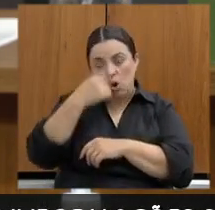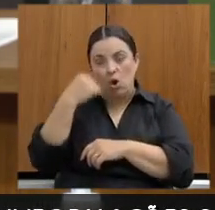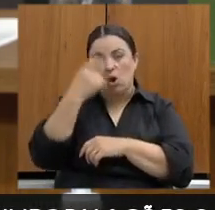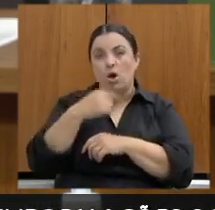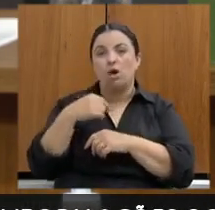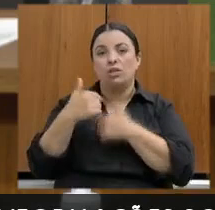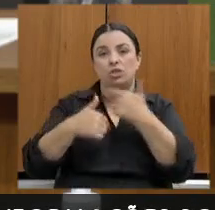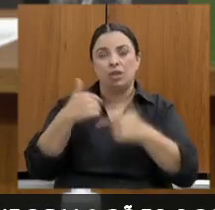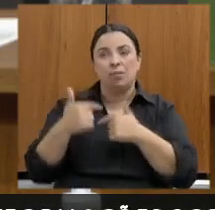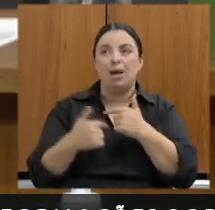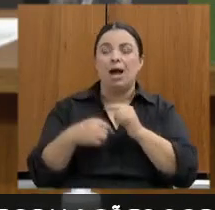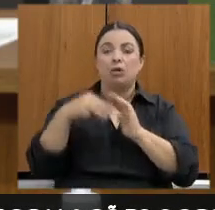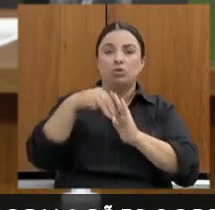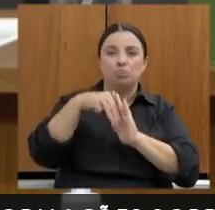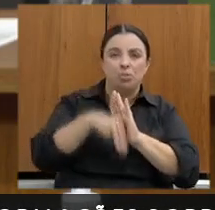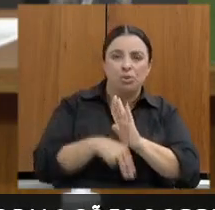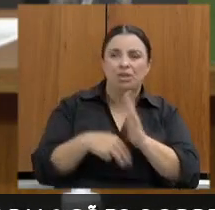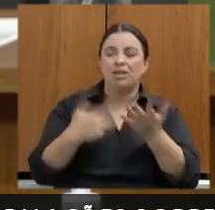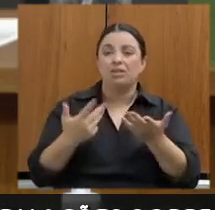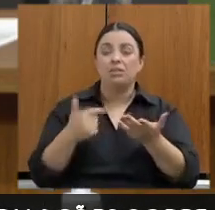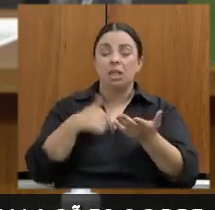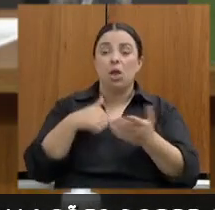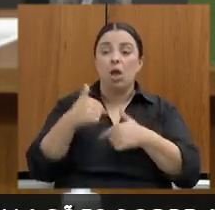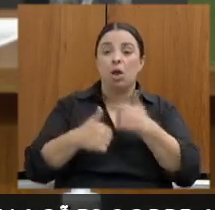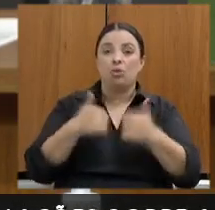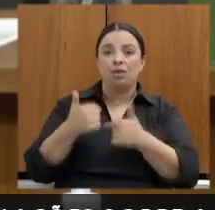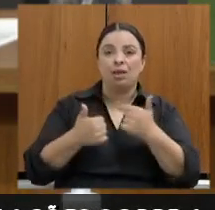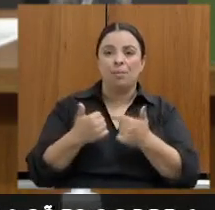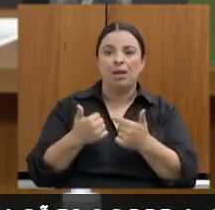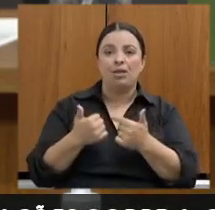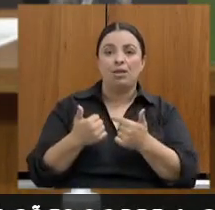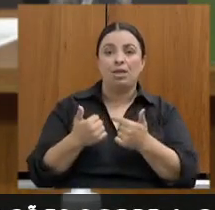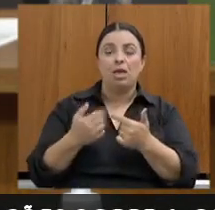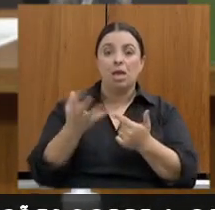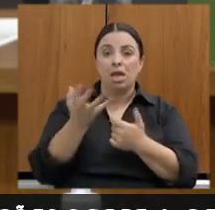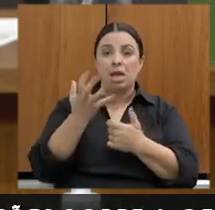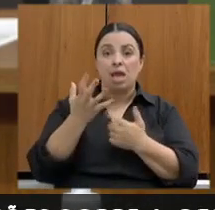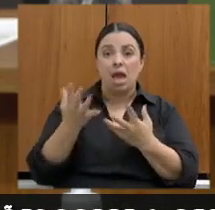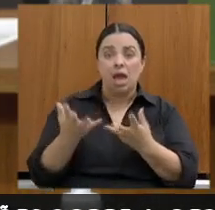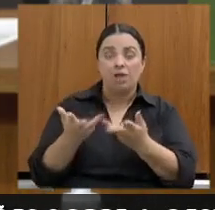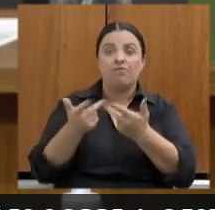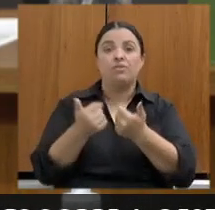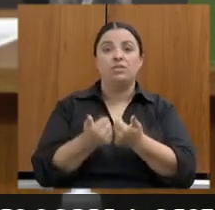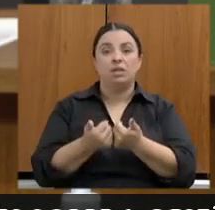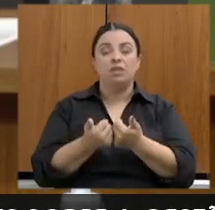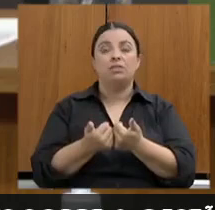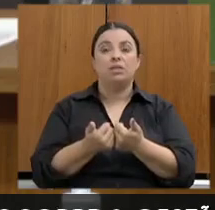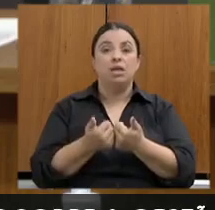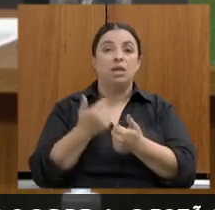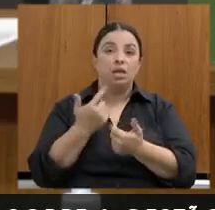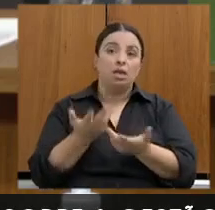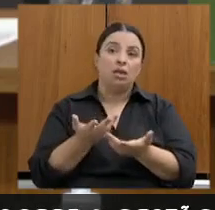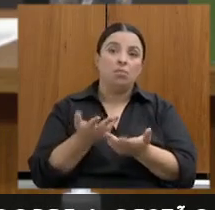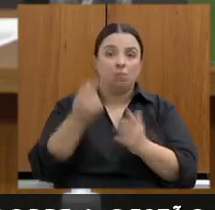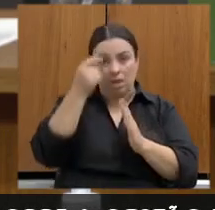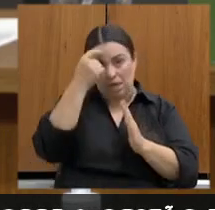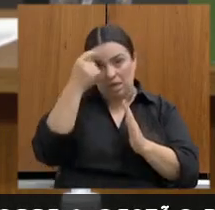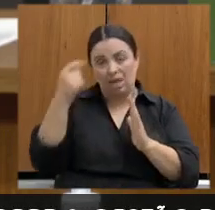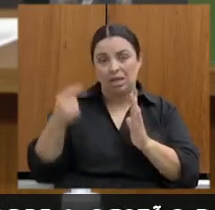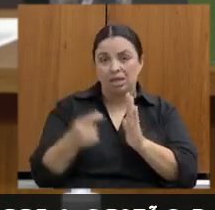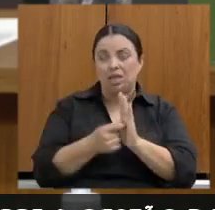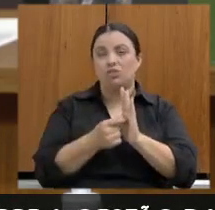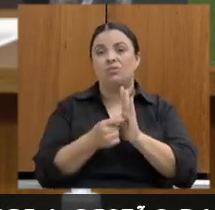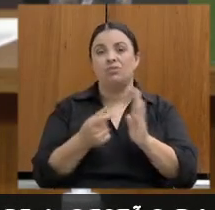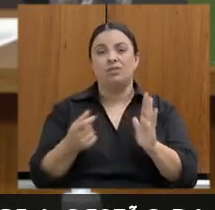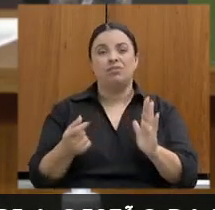então é um trabalho de busca de eficiência e com certeza né com inteligência artificial e